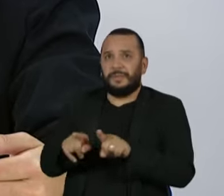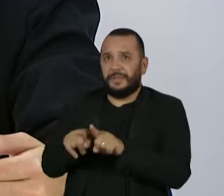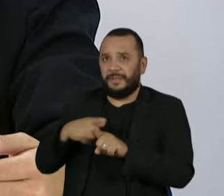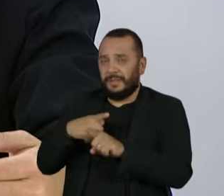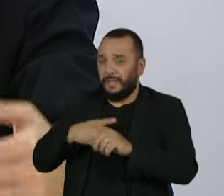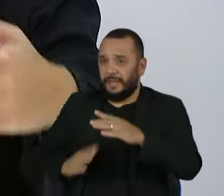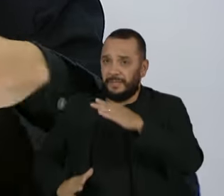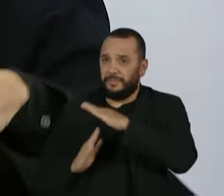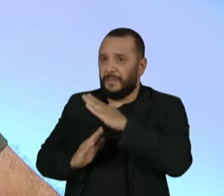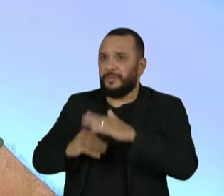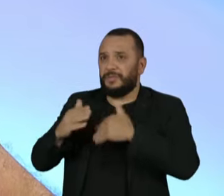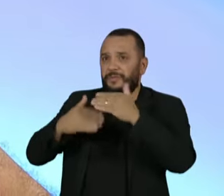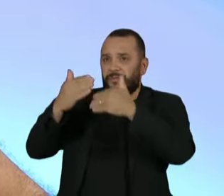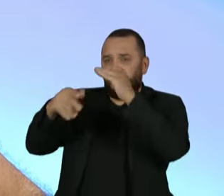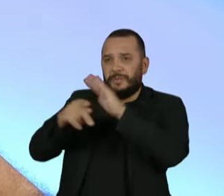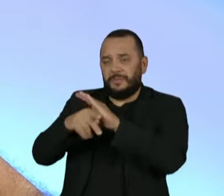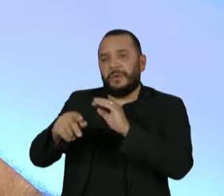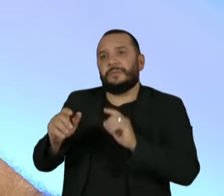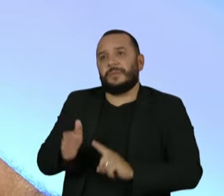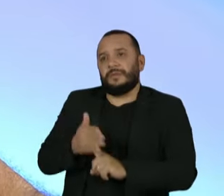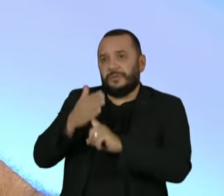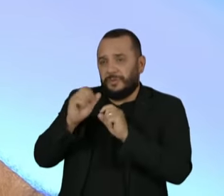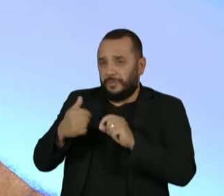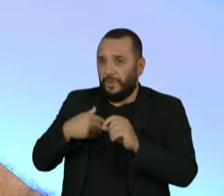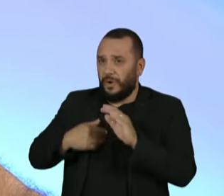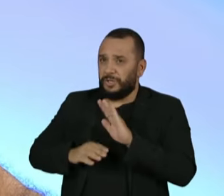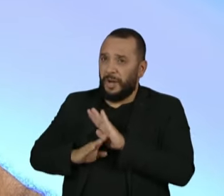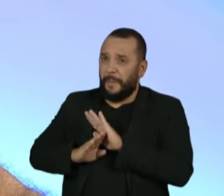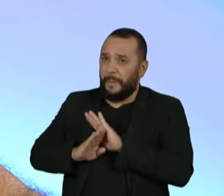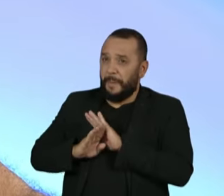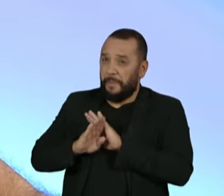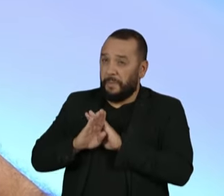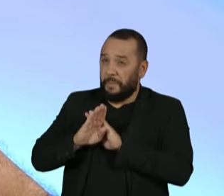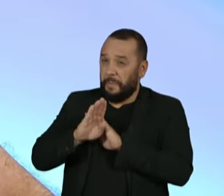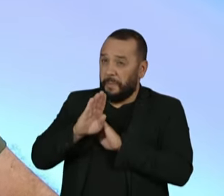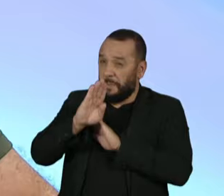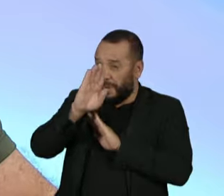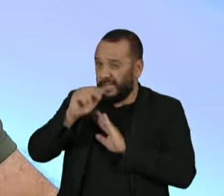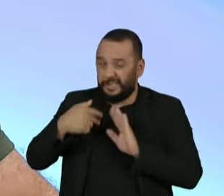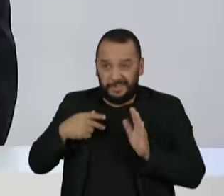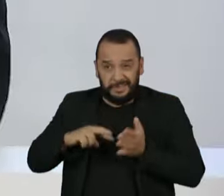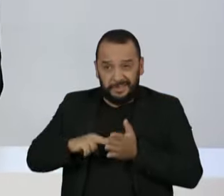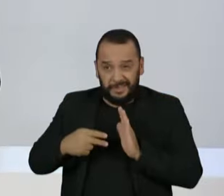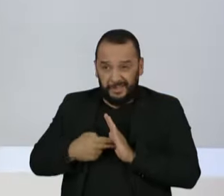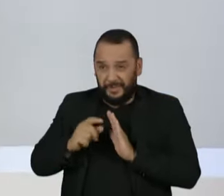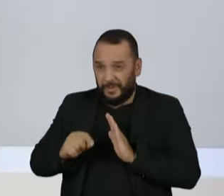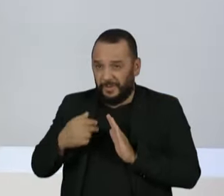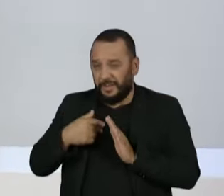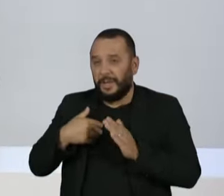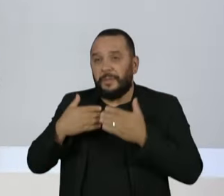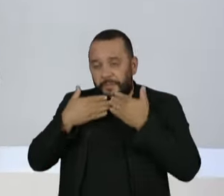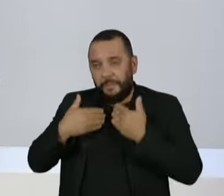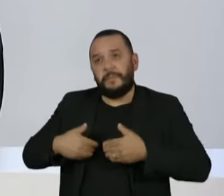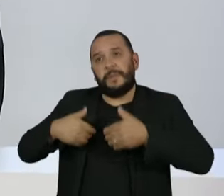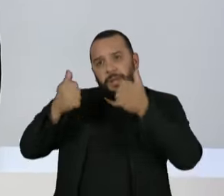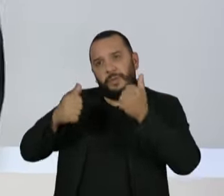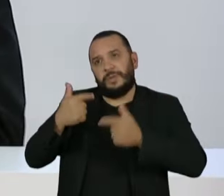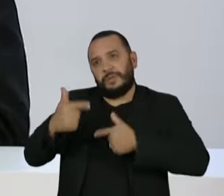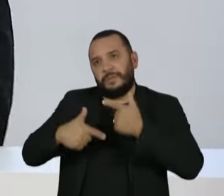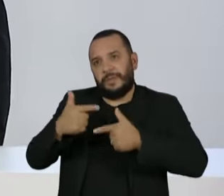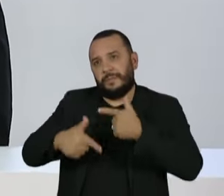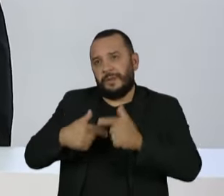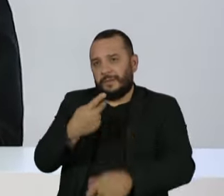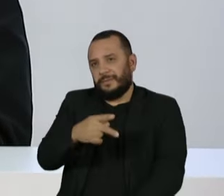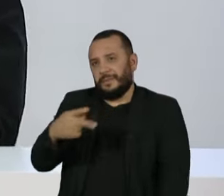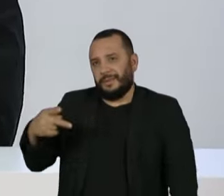dessas tecnologias né eles podem Crescer crescer esse modelo mas talvez isso não significa uma melhoria de desempenho deles né esse